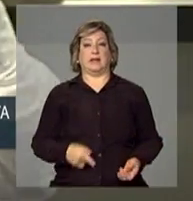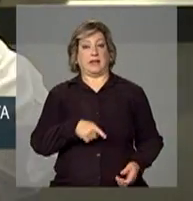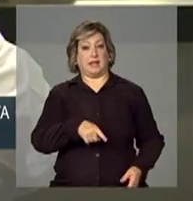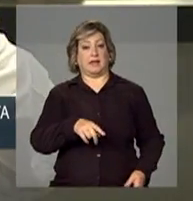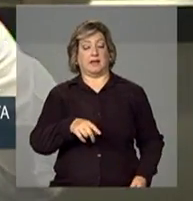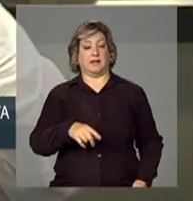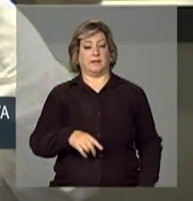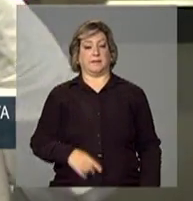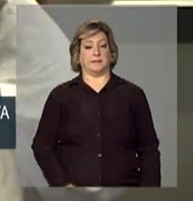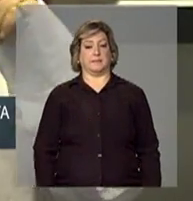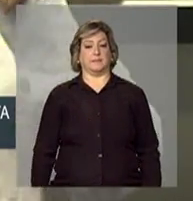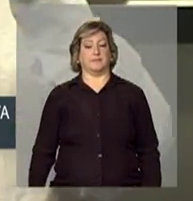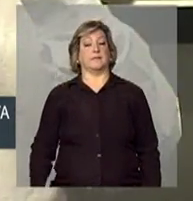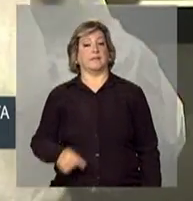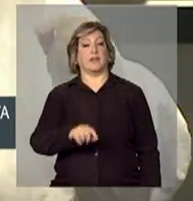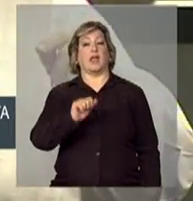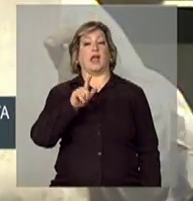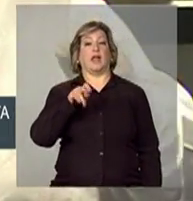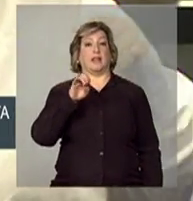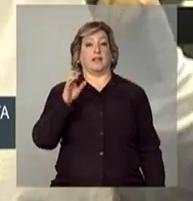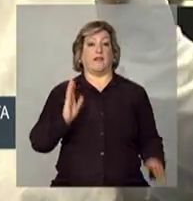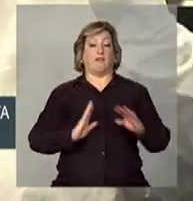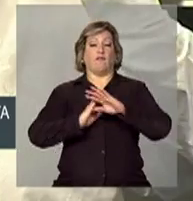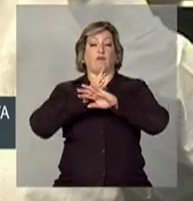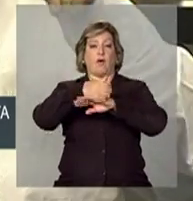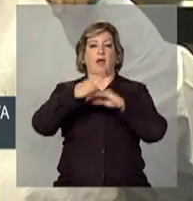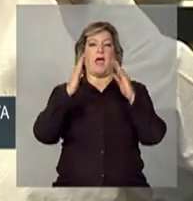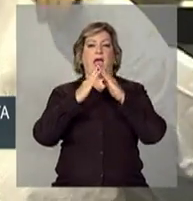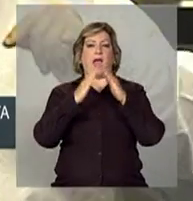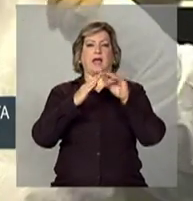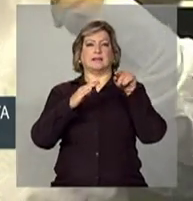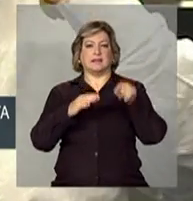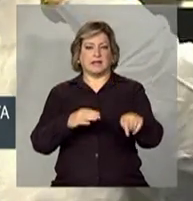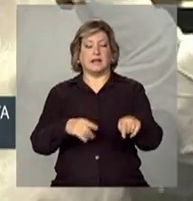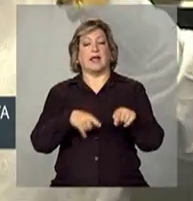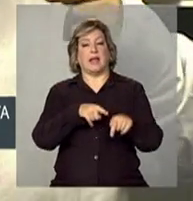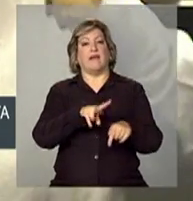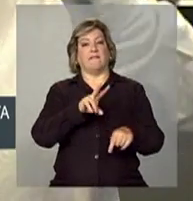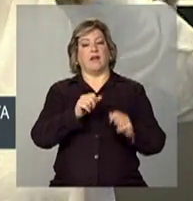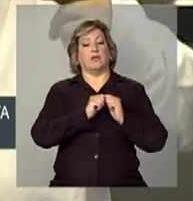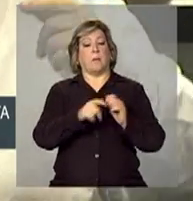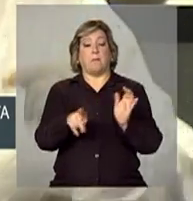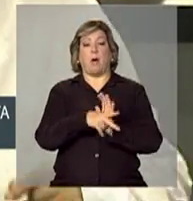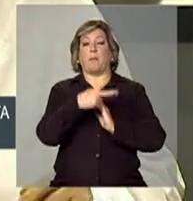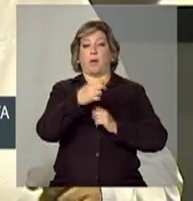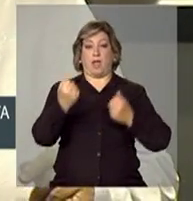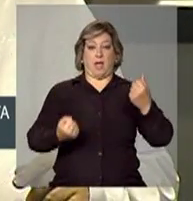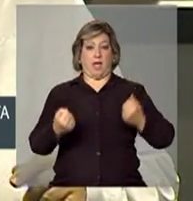polícia, os agentes vão à casa dele... E ele vai com o próprio carro